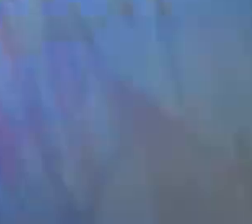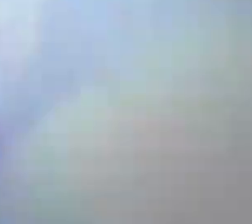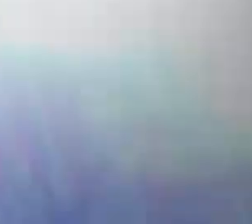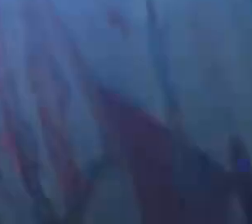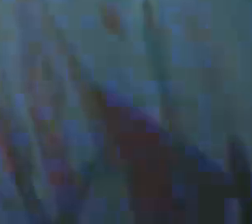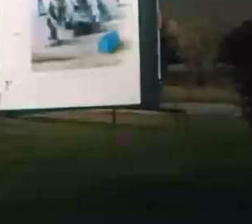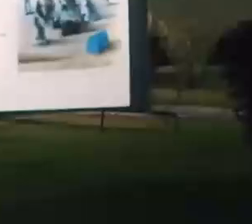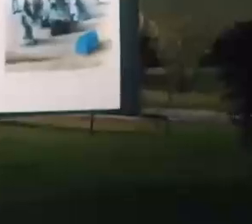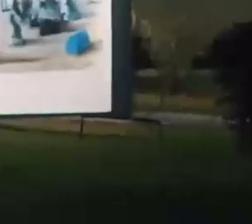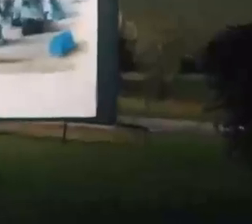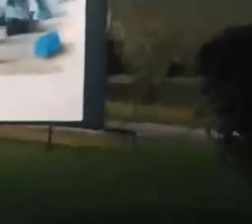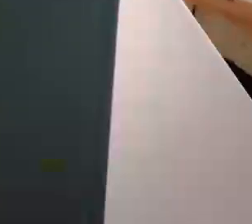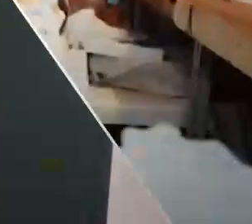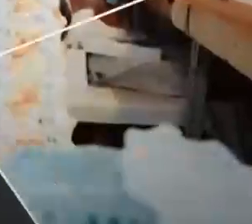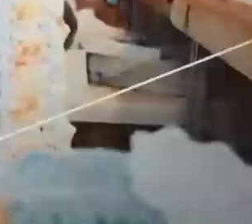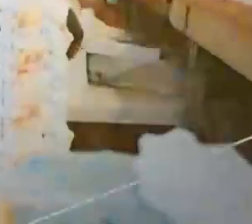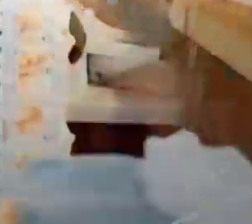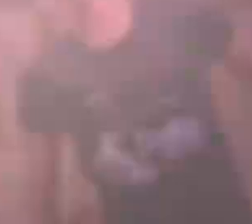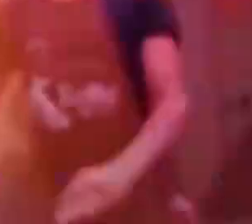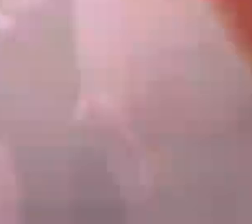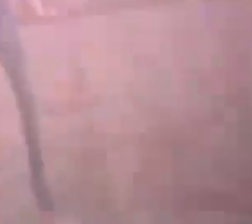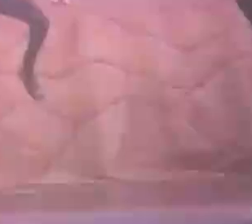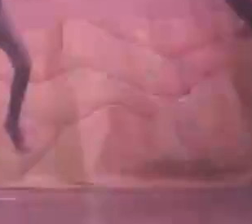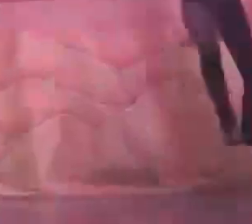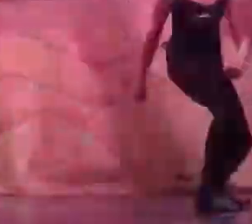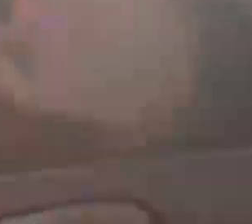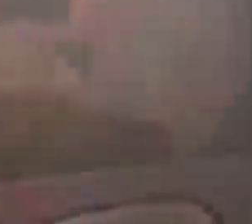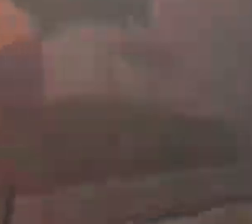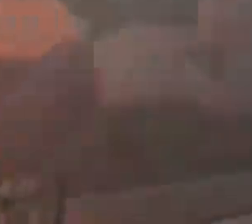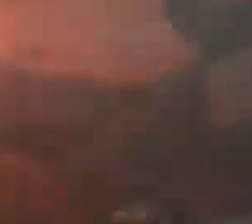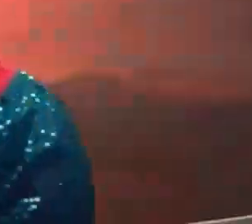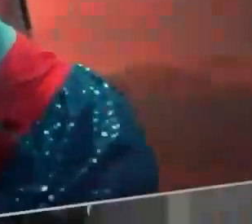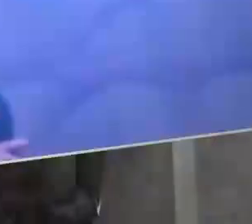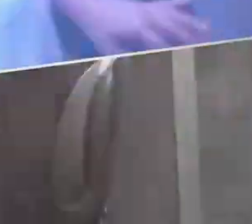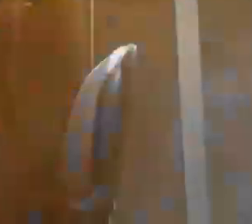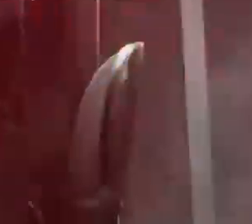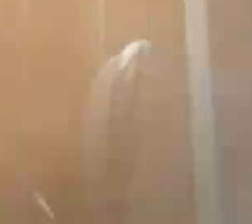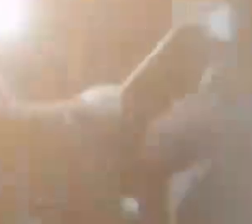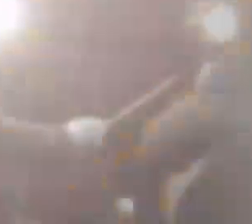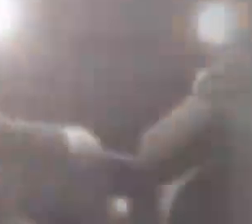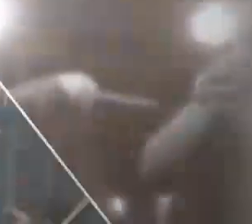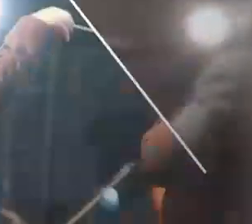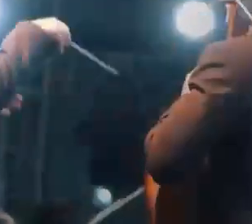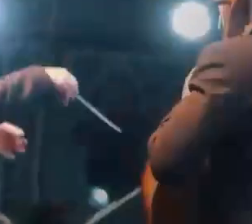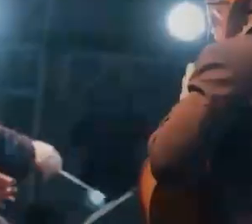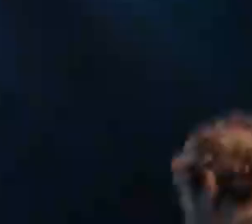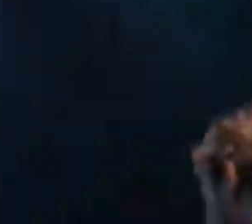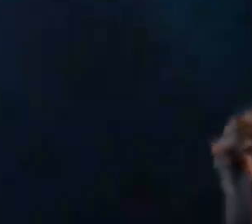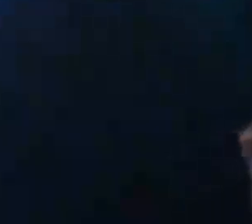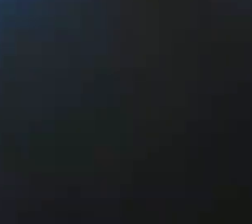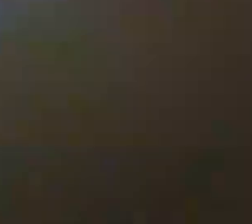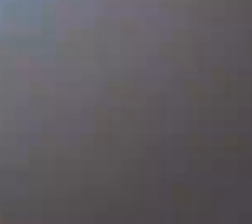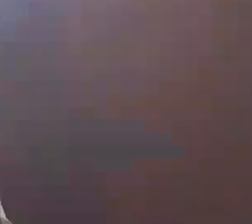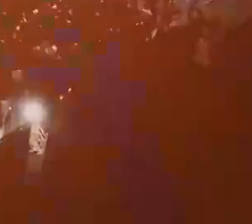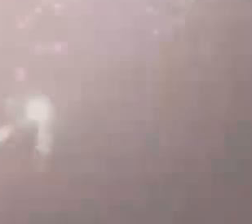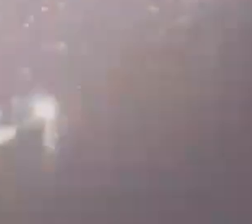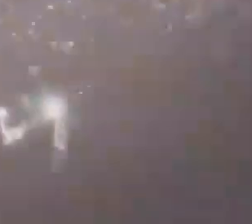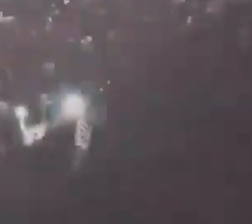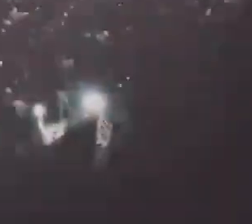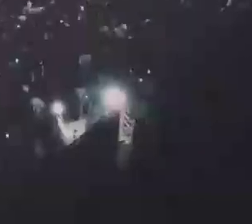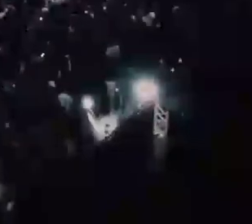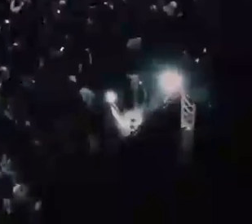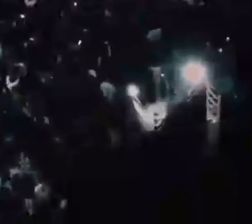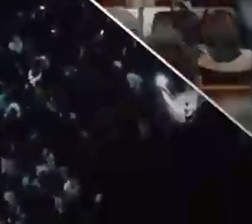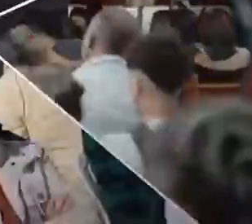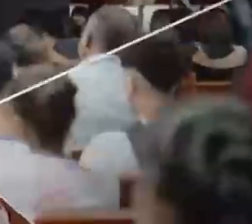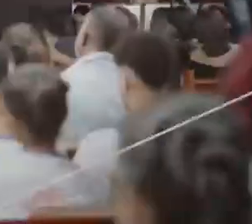E em seguida, imagens de eventos culturais são apresentadas, como apresentações musicais, exposições, vendas de artesanatos locais, peças